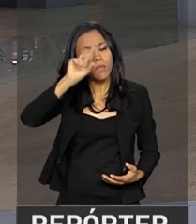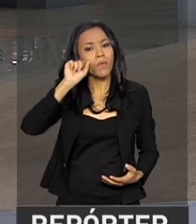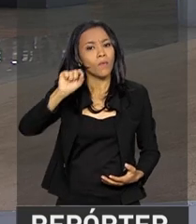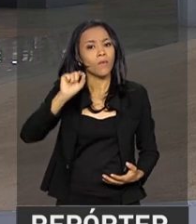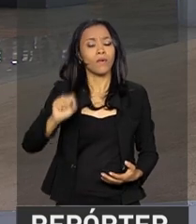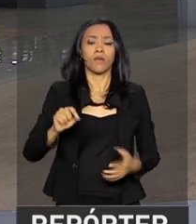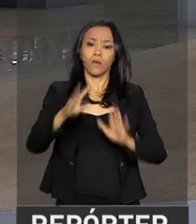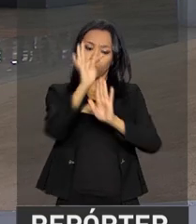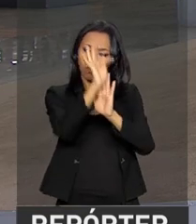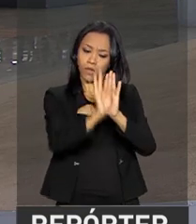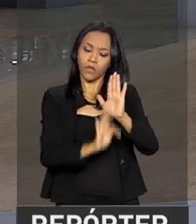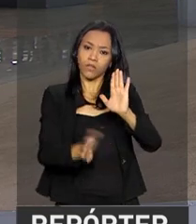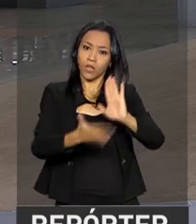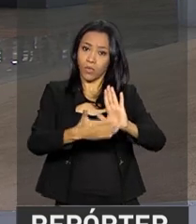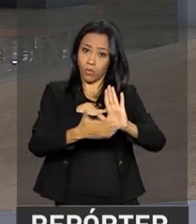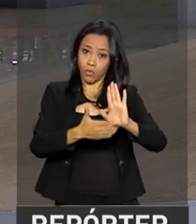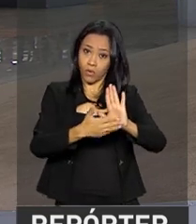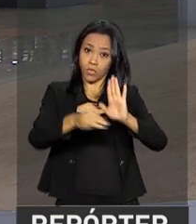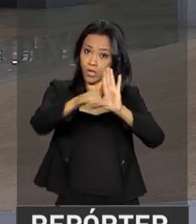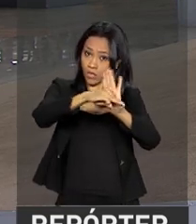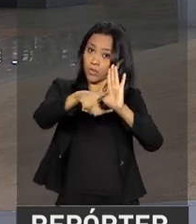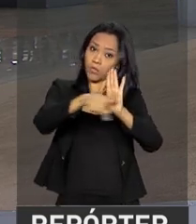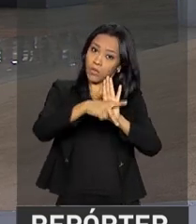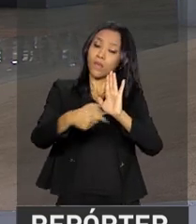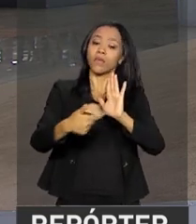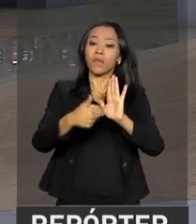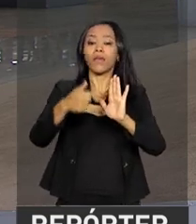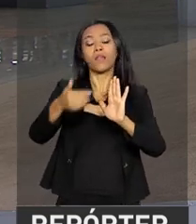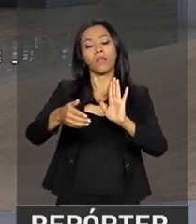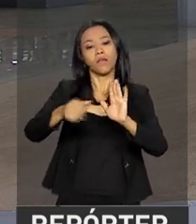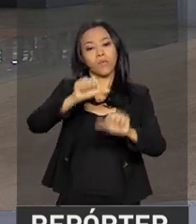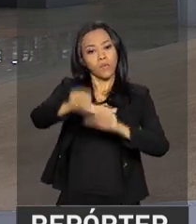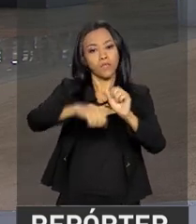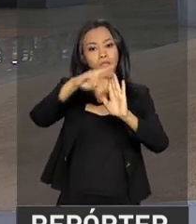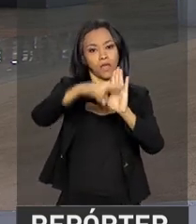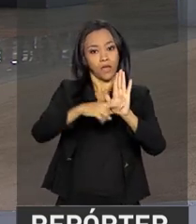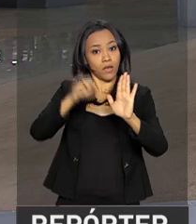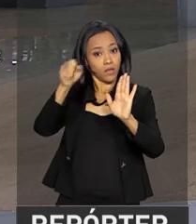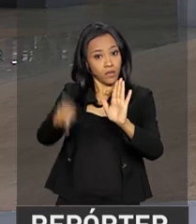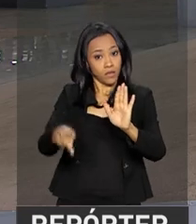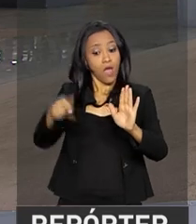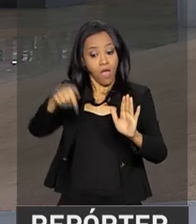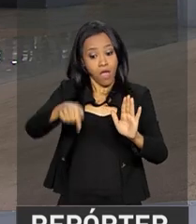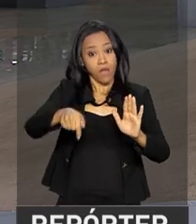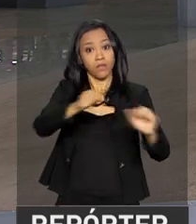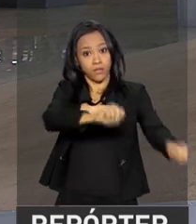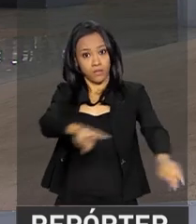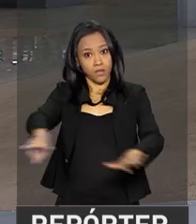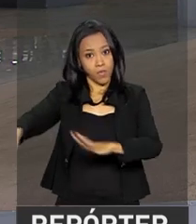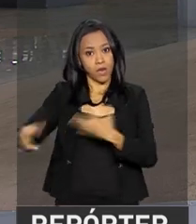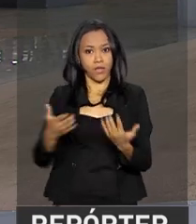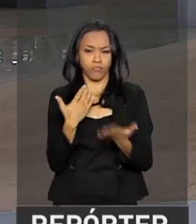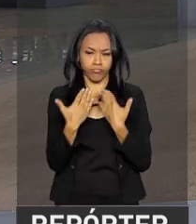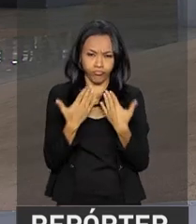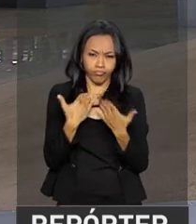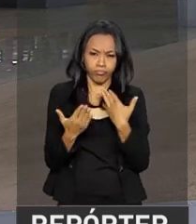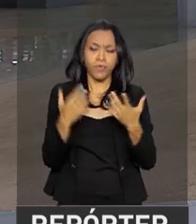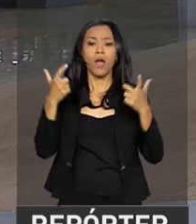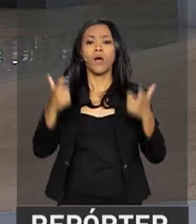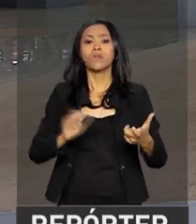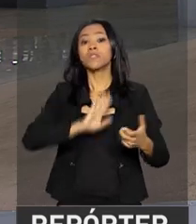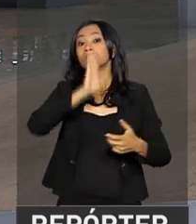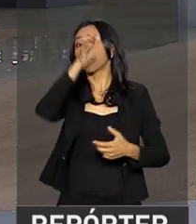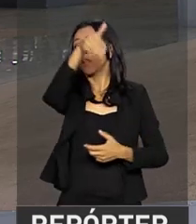da proposta de emenda à constituição da reforma da previdência começa a ser discutido ainda essa semana lá no plenário da câmara dos deputados